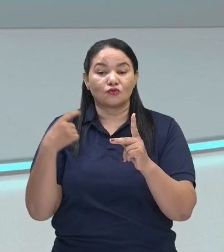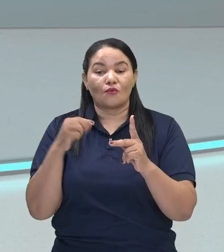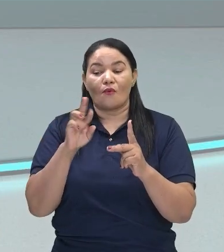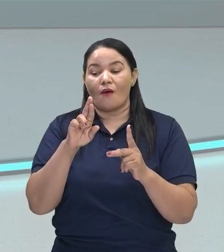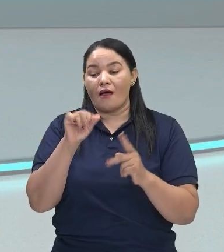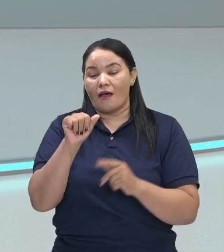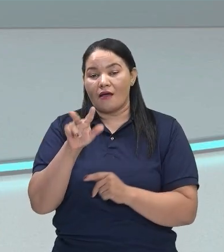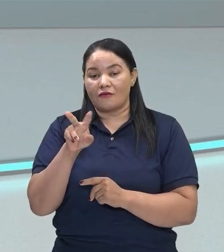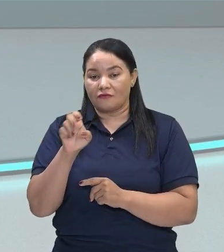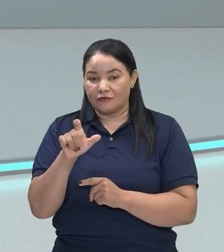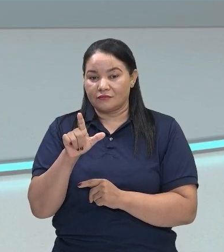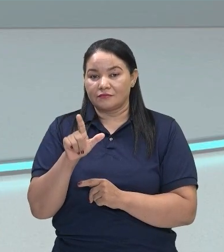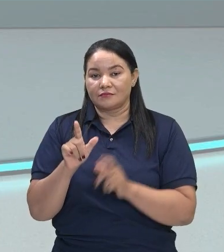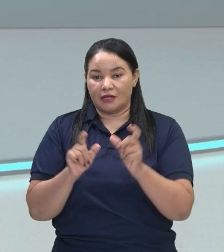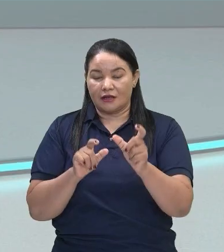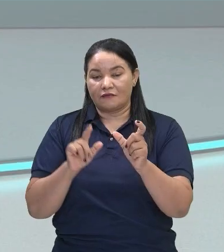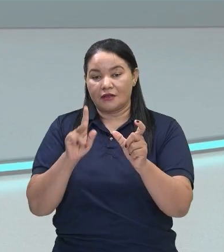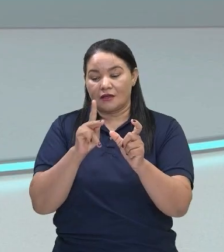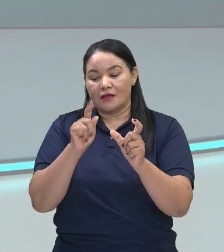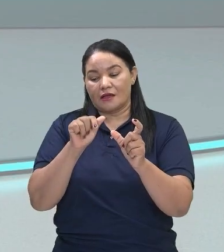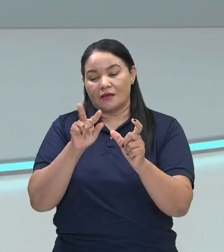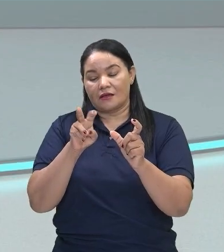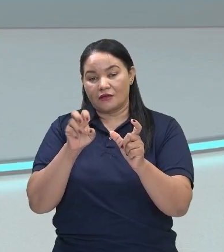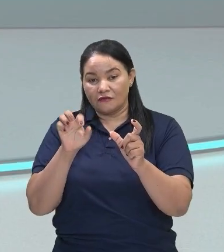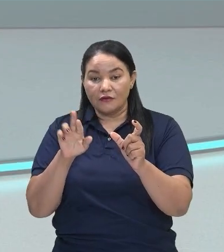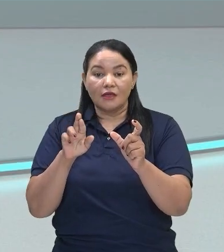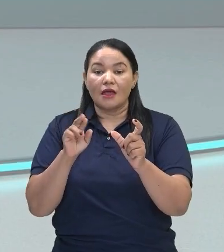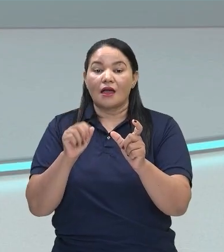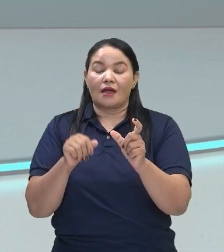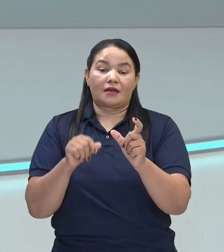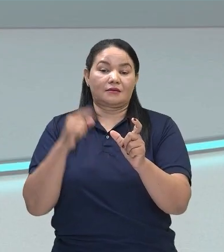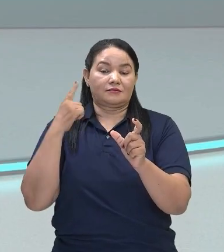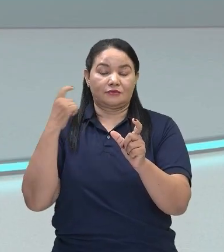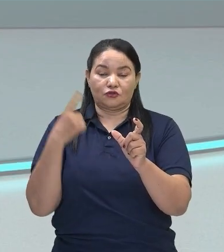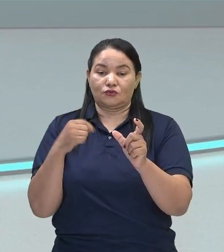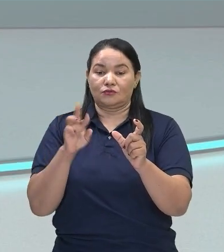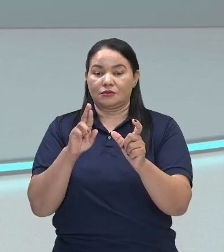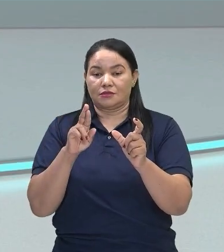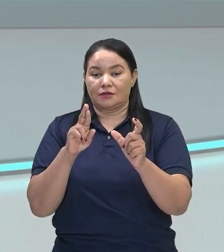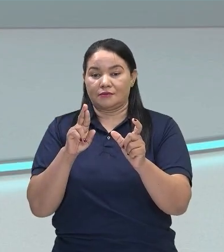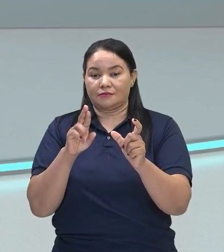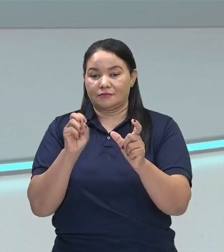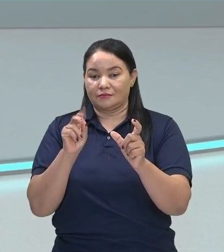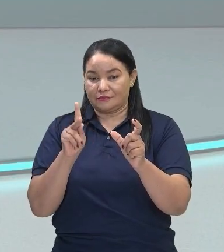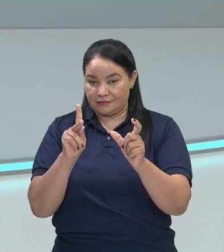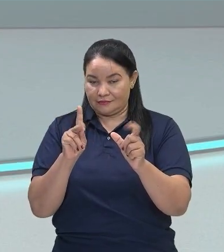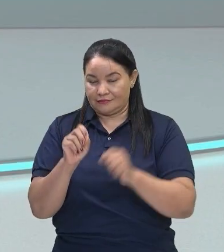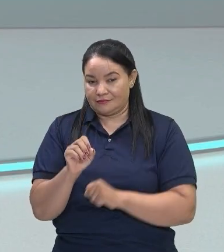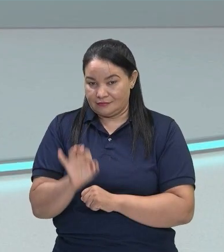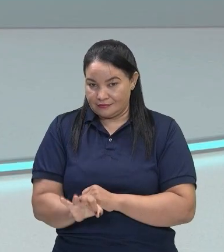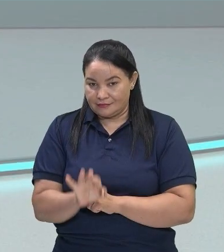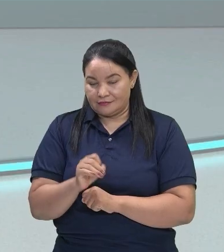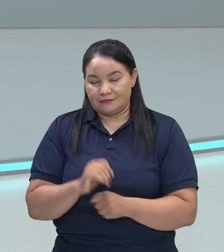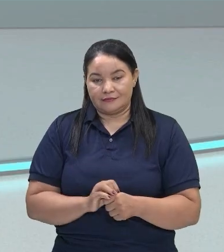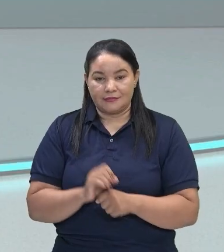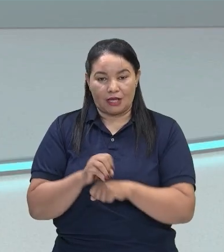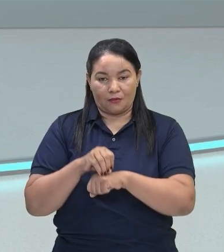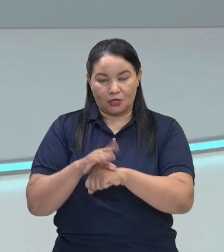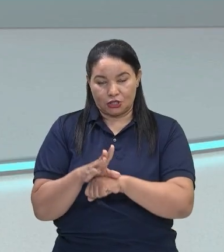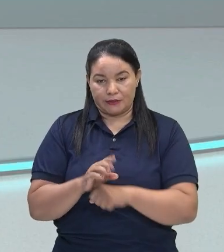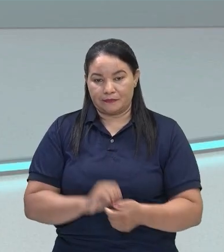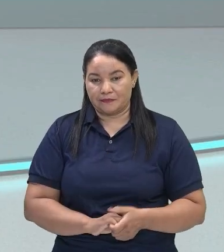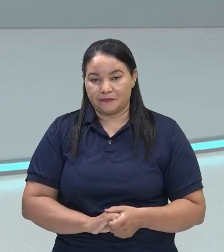have, ok? Palavrinha que tem inicial em H tem som de R, tá certo? Have, por